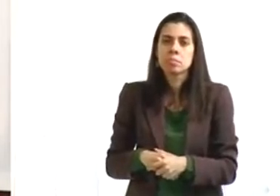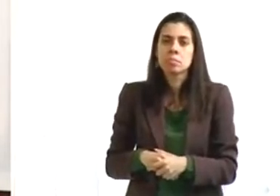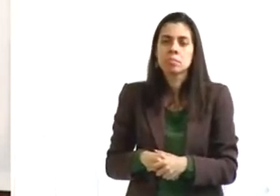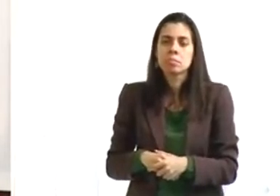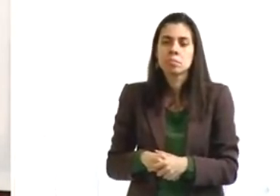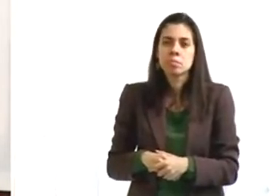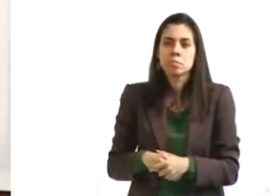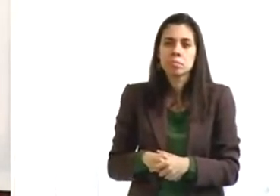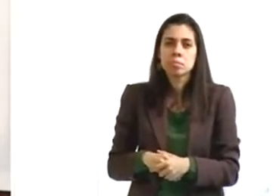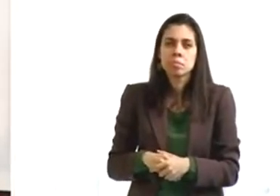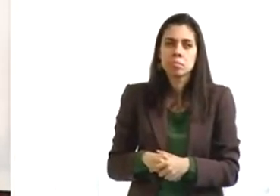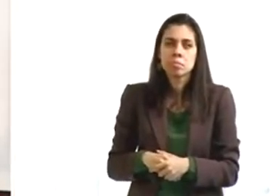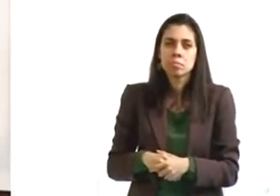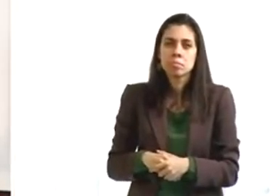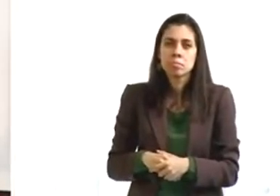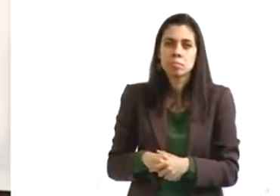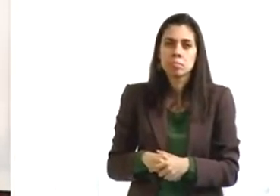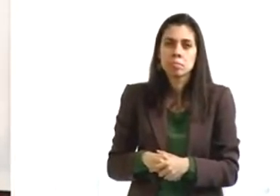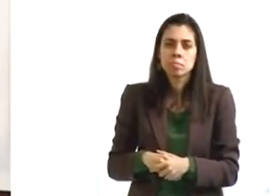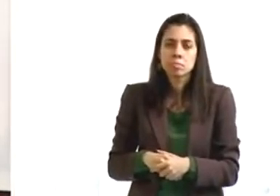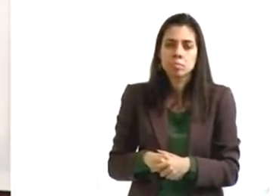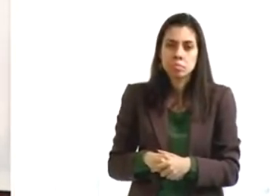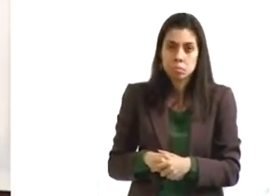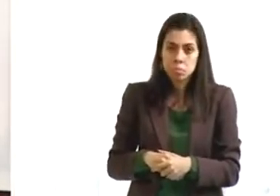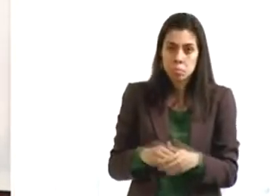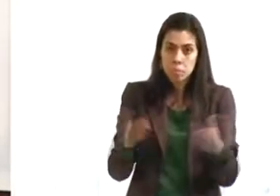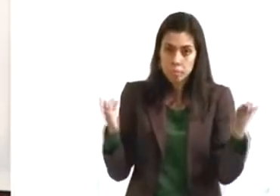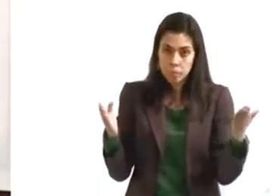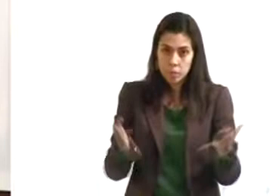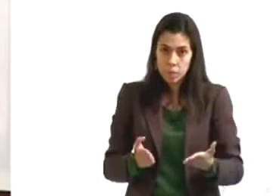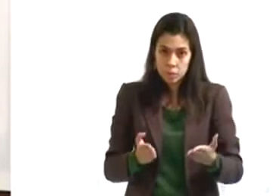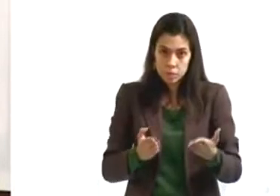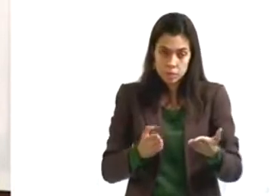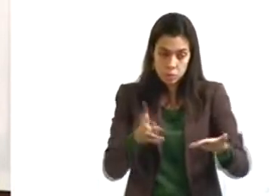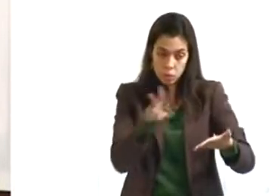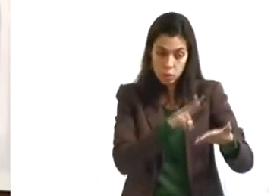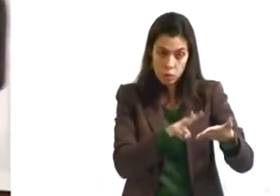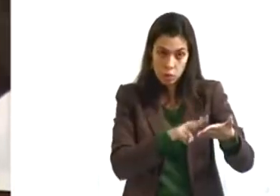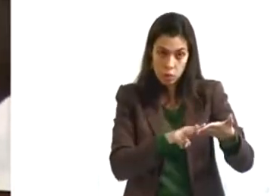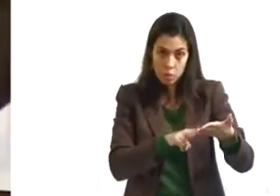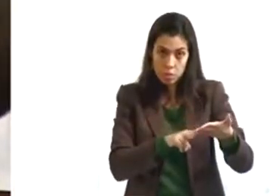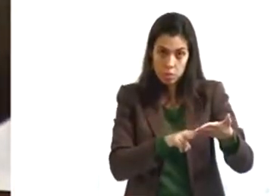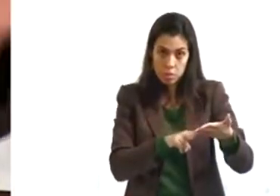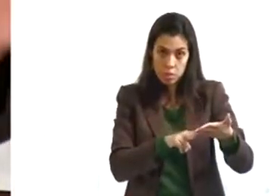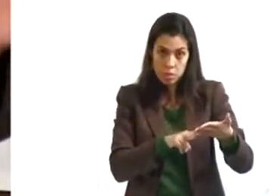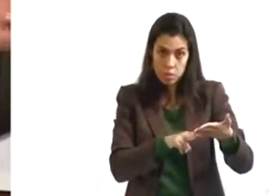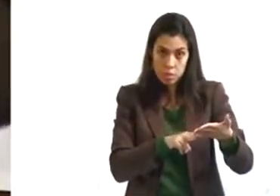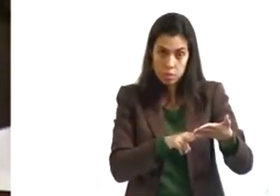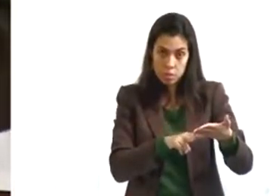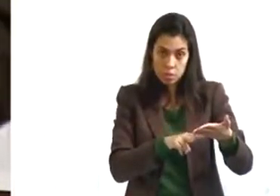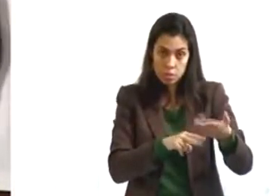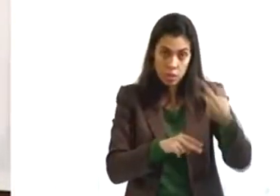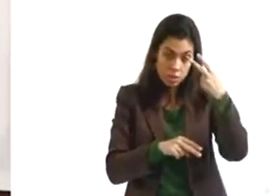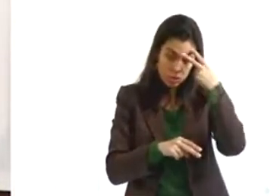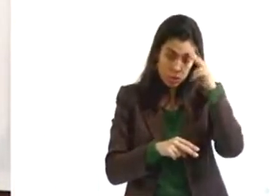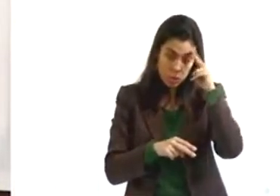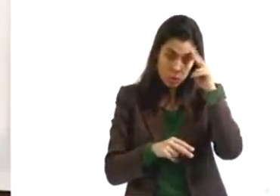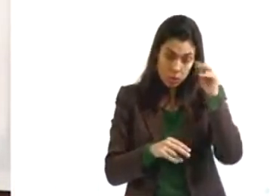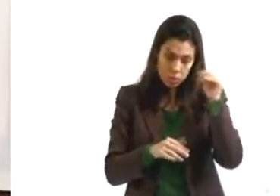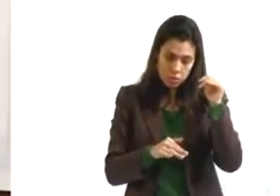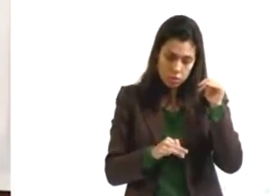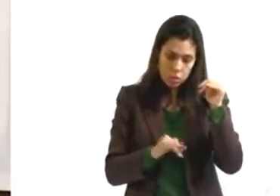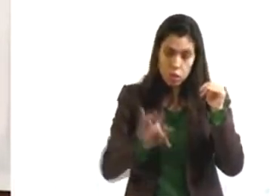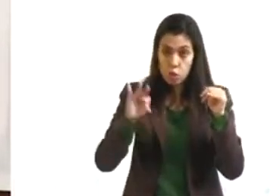história. Eis a história do evangelista Filipe. Filipe, que devemos tomar cuidado para não confundi-lo com